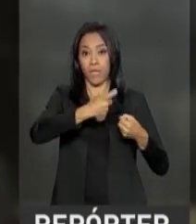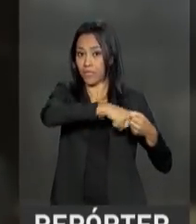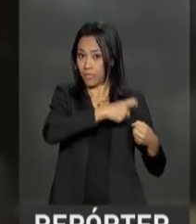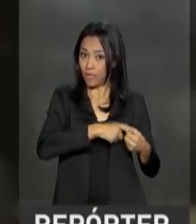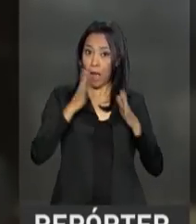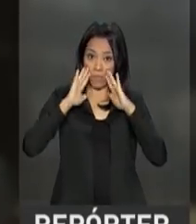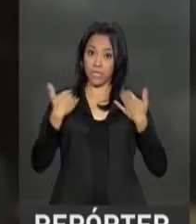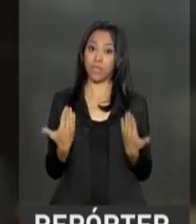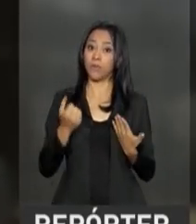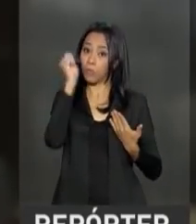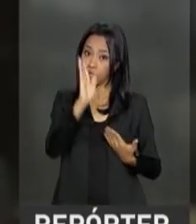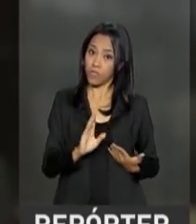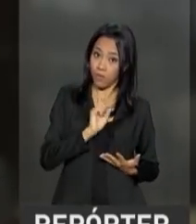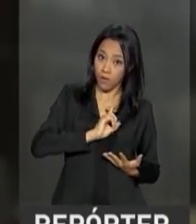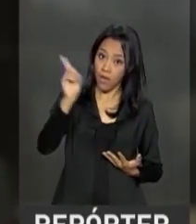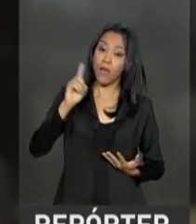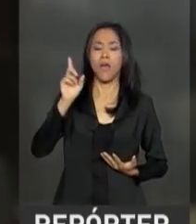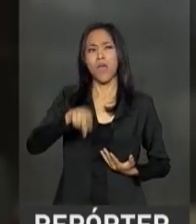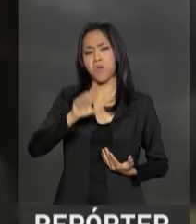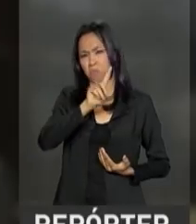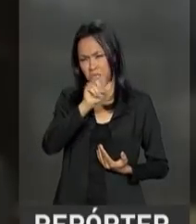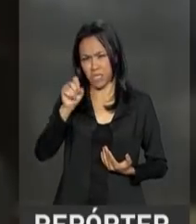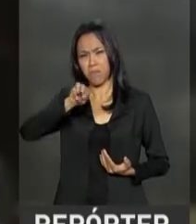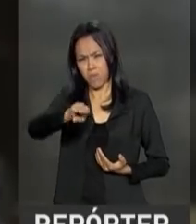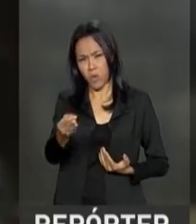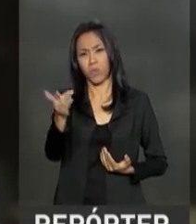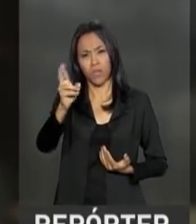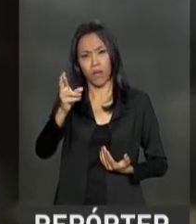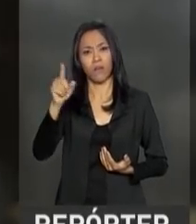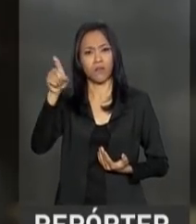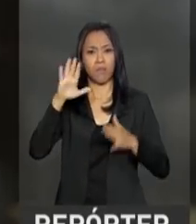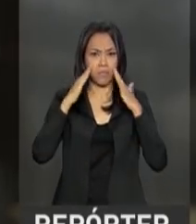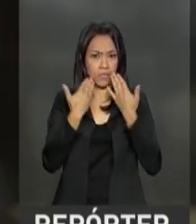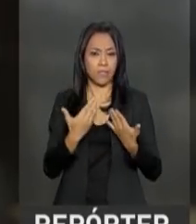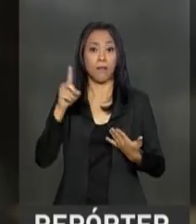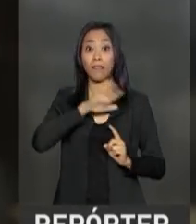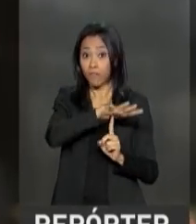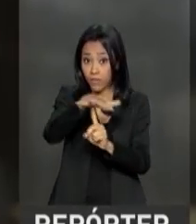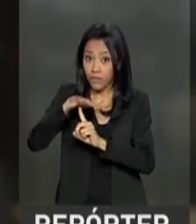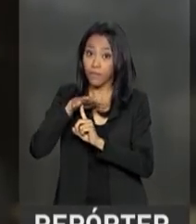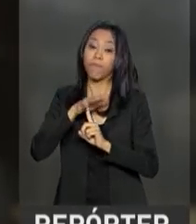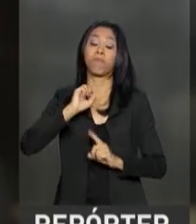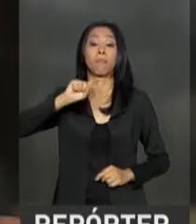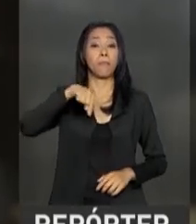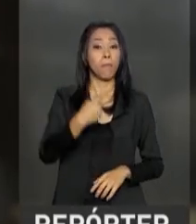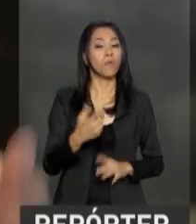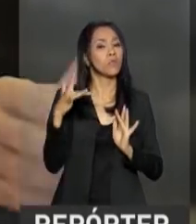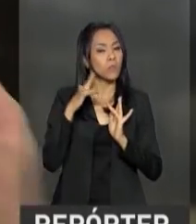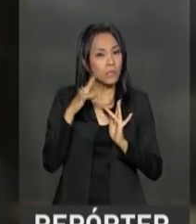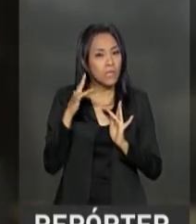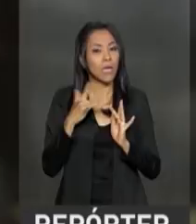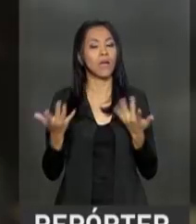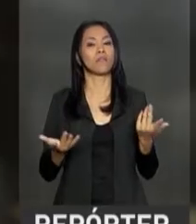expectativa lá é de uma venda de 100 milhões de reais aproximadamente no efeito da feira mas depois nos contar faltou